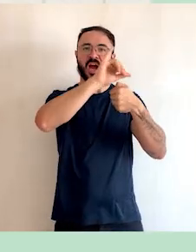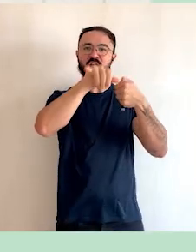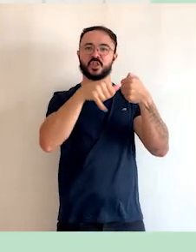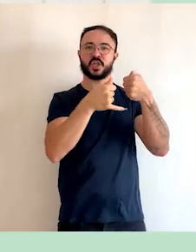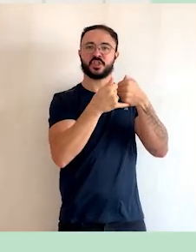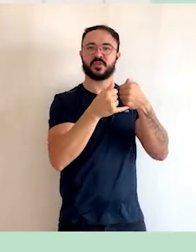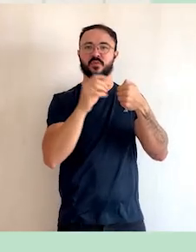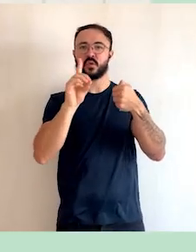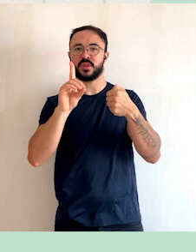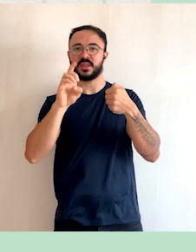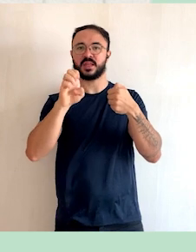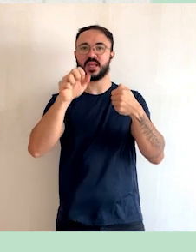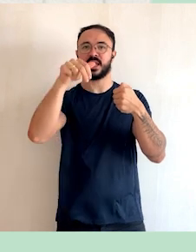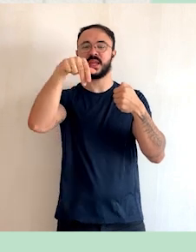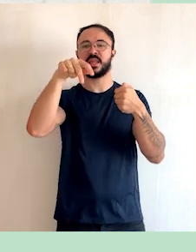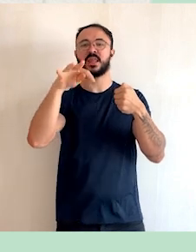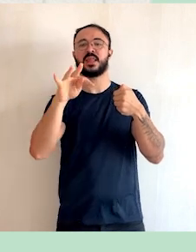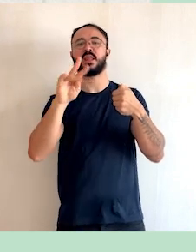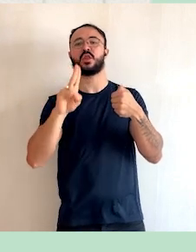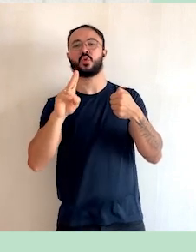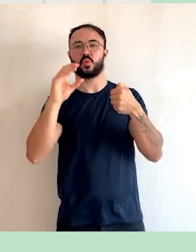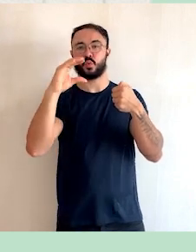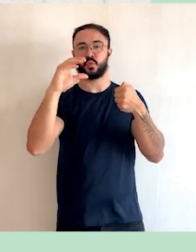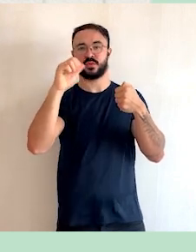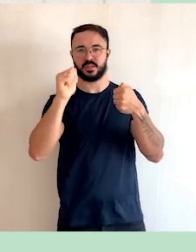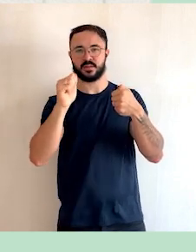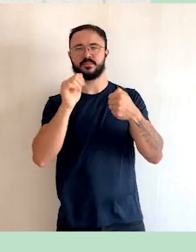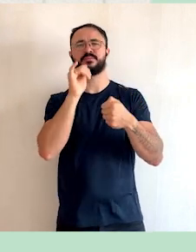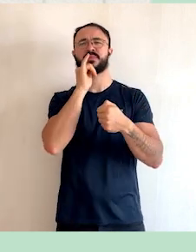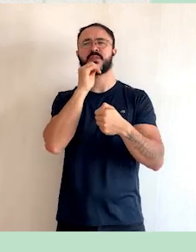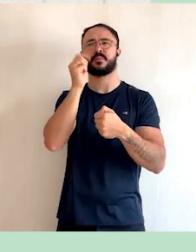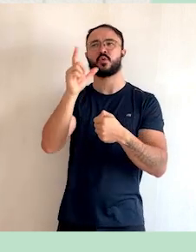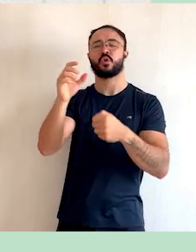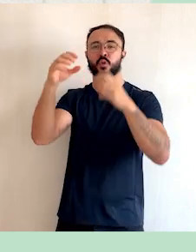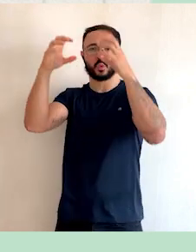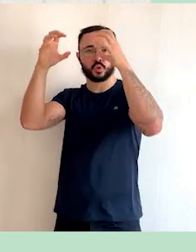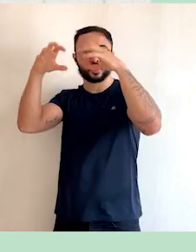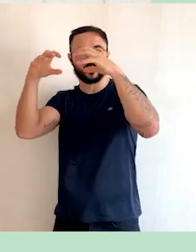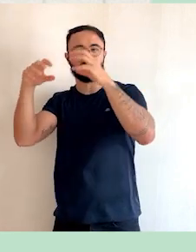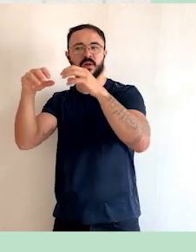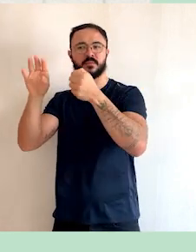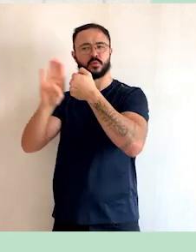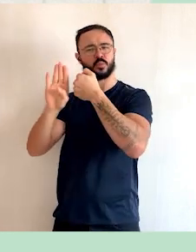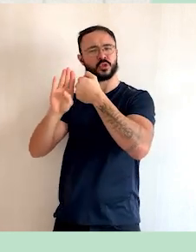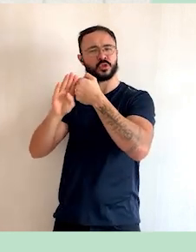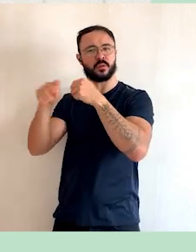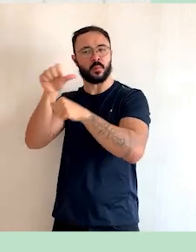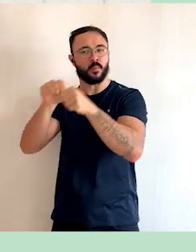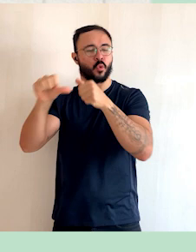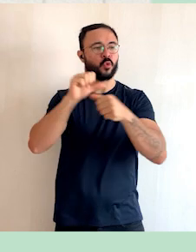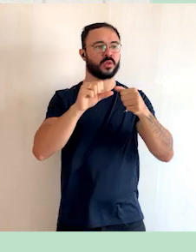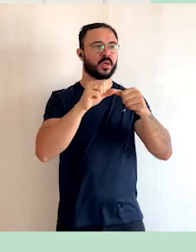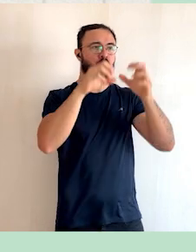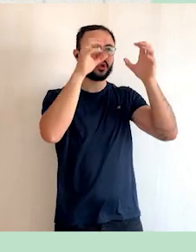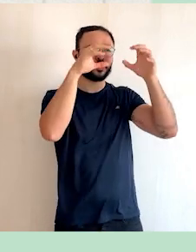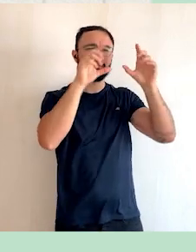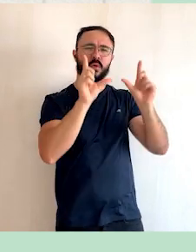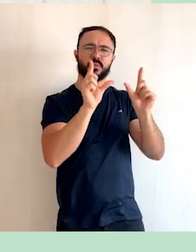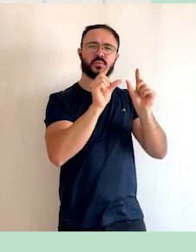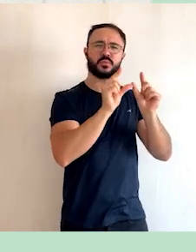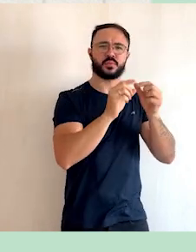chuva, formamos chuvisco, que é um outro substantivo. A partir do adjetivo